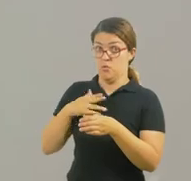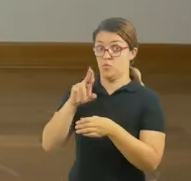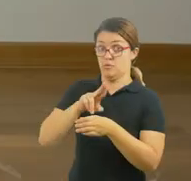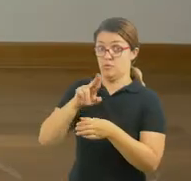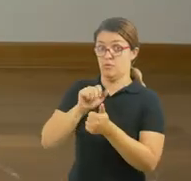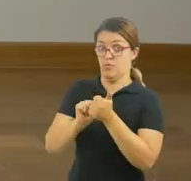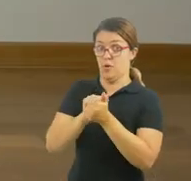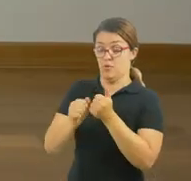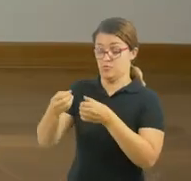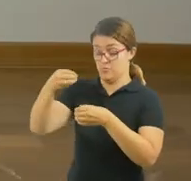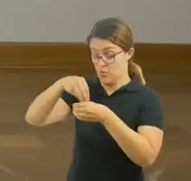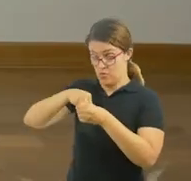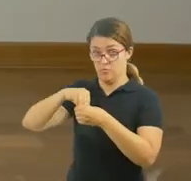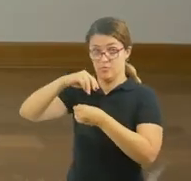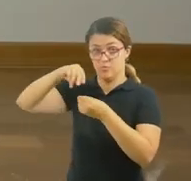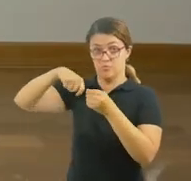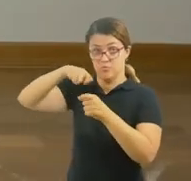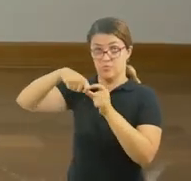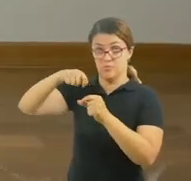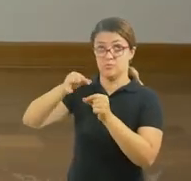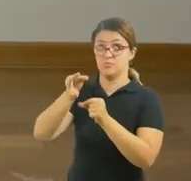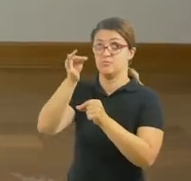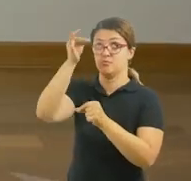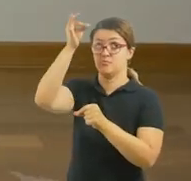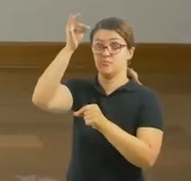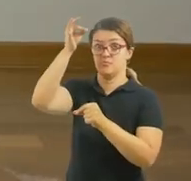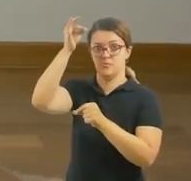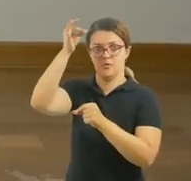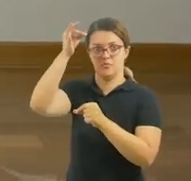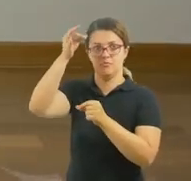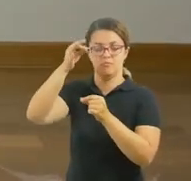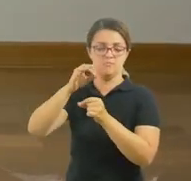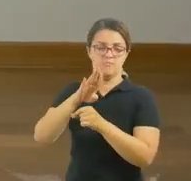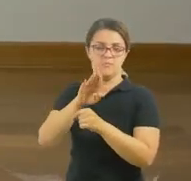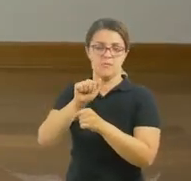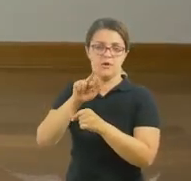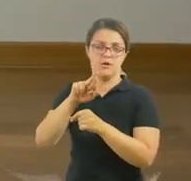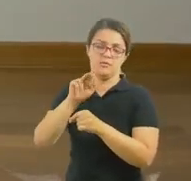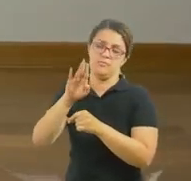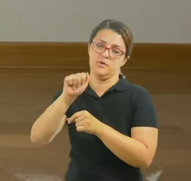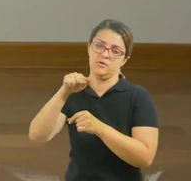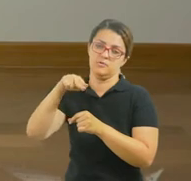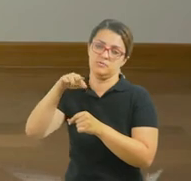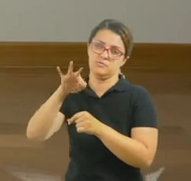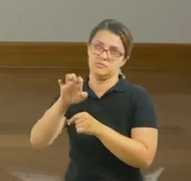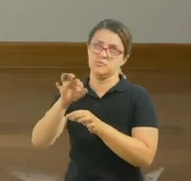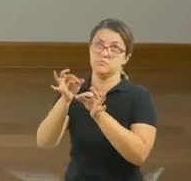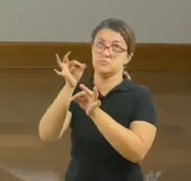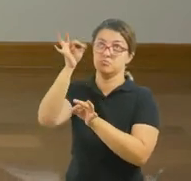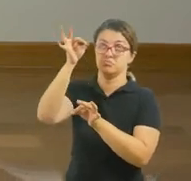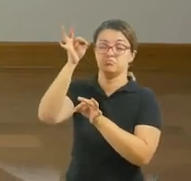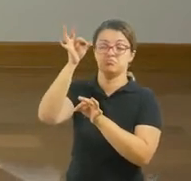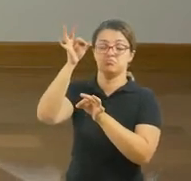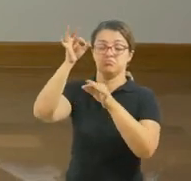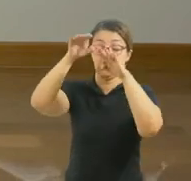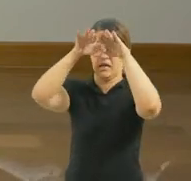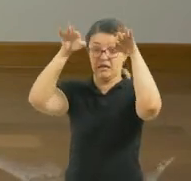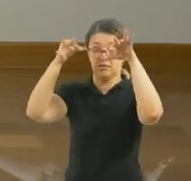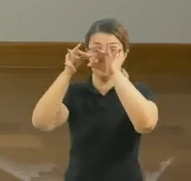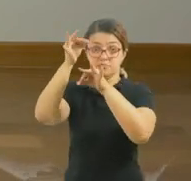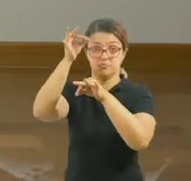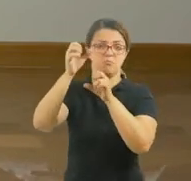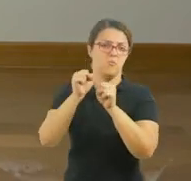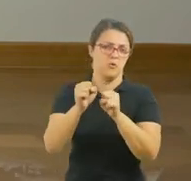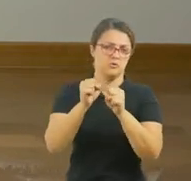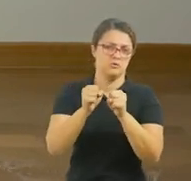Vocês podem colocar onde vocês têm espaço, pode ser no quintal. E à frente você espalha algumas garrafas PET para a criança arremessar. E aí você